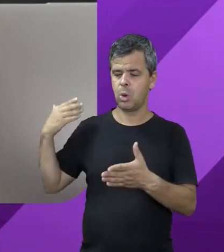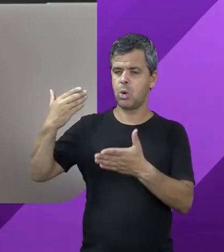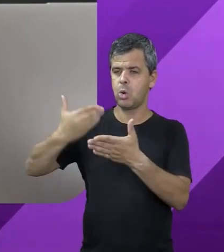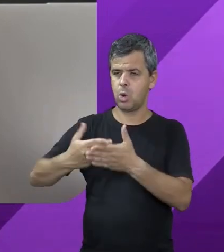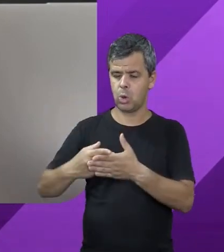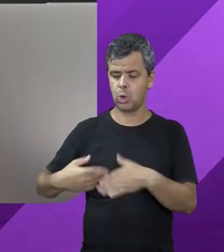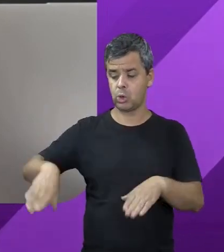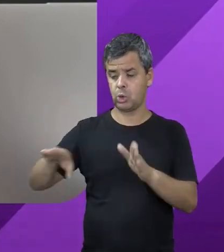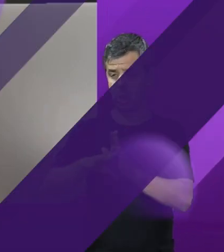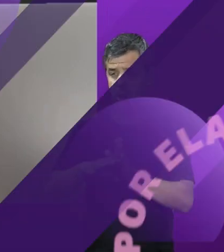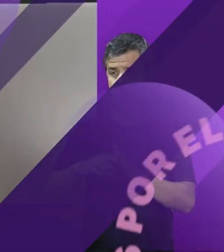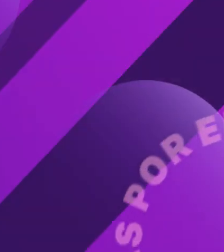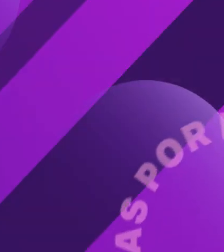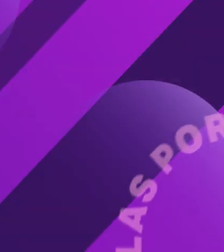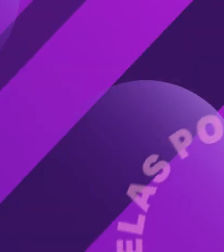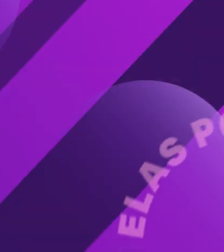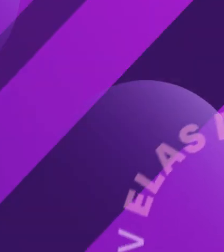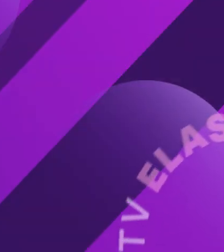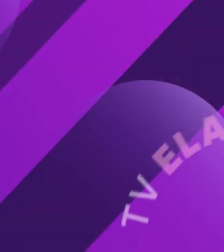gente chegasse até aqui.